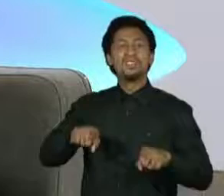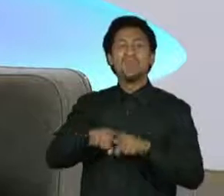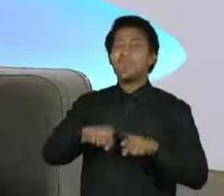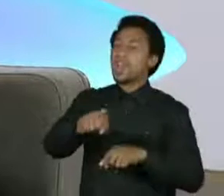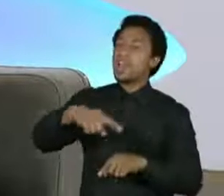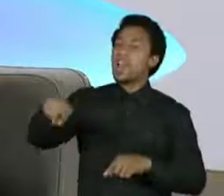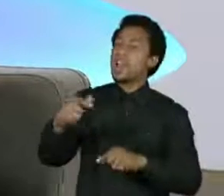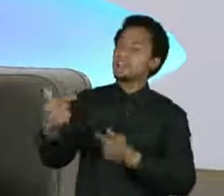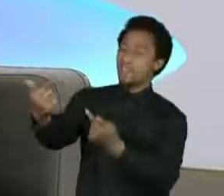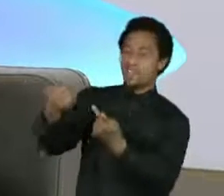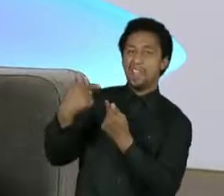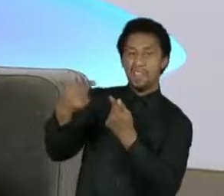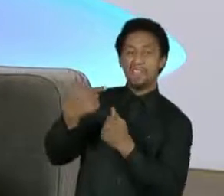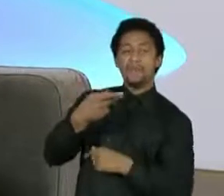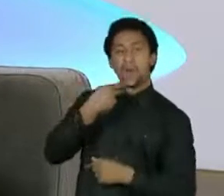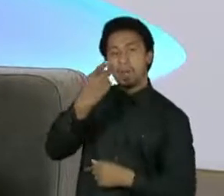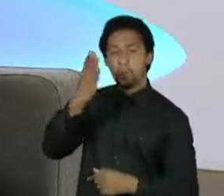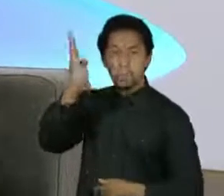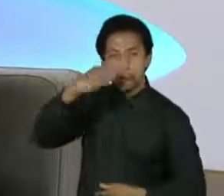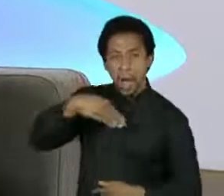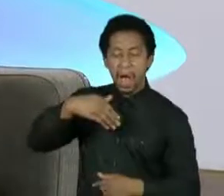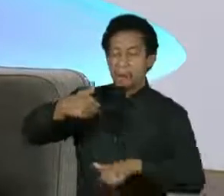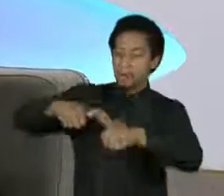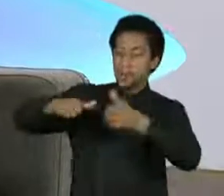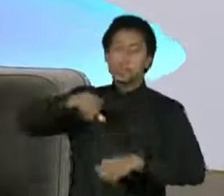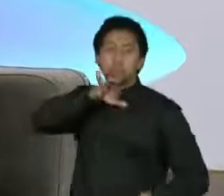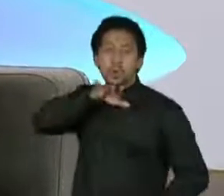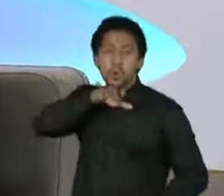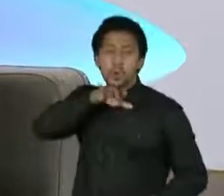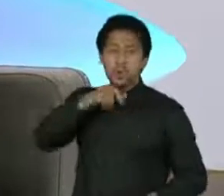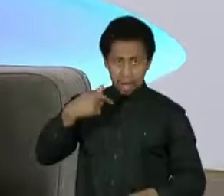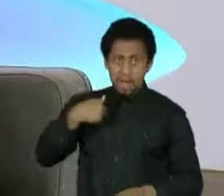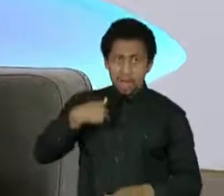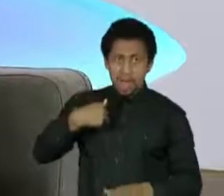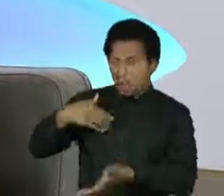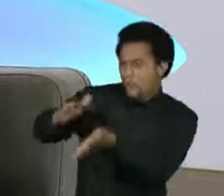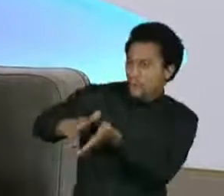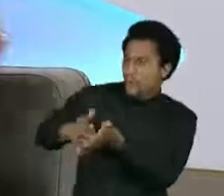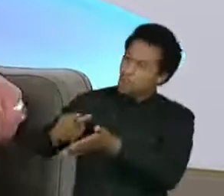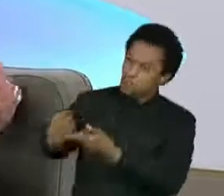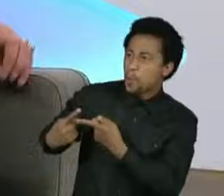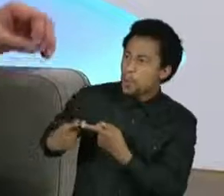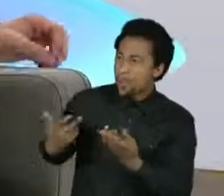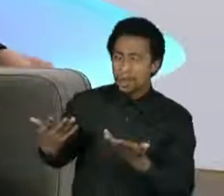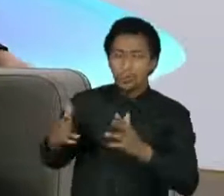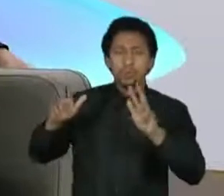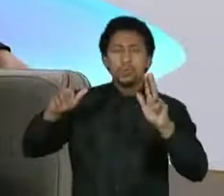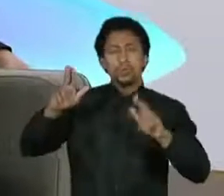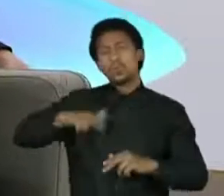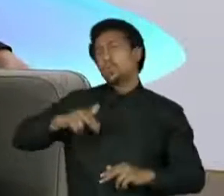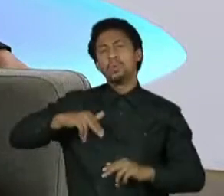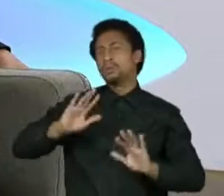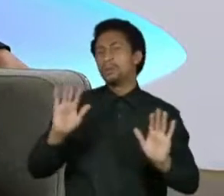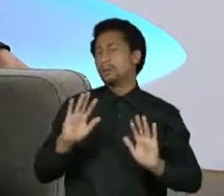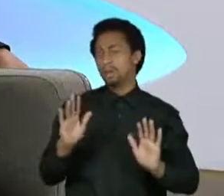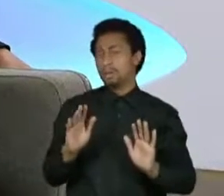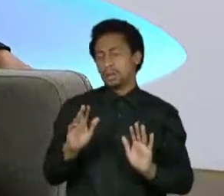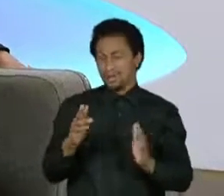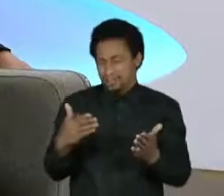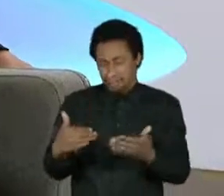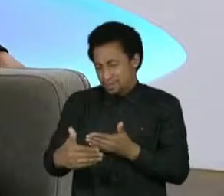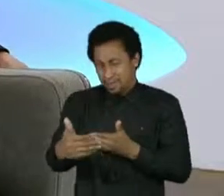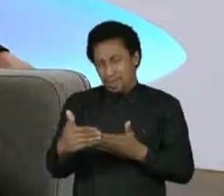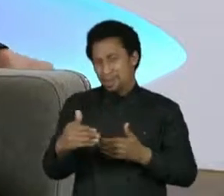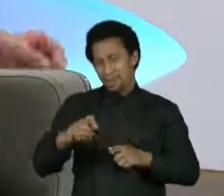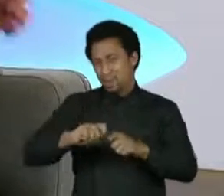ou falado de mim ou avaliação. Nunca fiz isso. E nunca vou fazer isso. No meu caso, é assim, eu